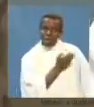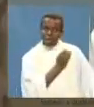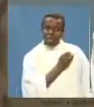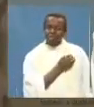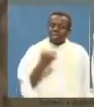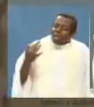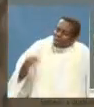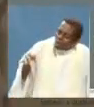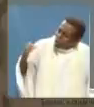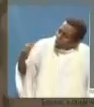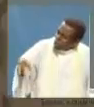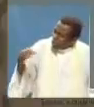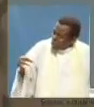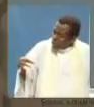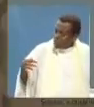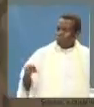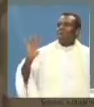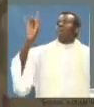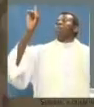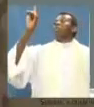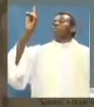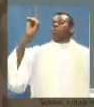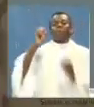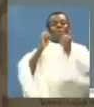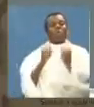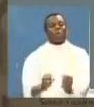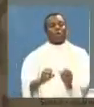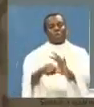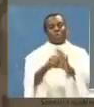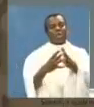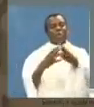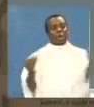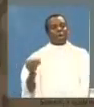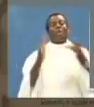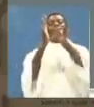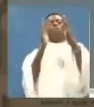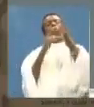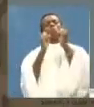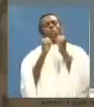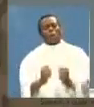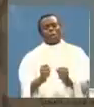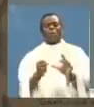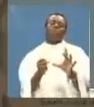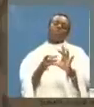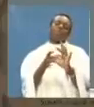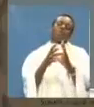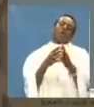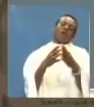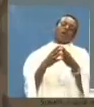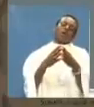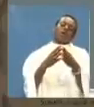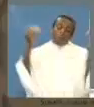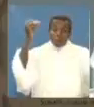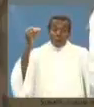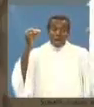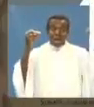Ninguém pode, a não ser Deus, a não ser Jesus. E a Eucaristia